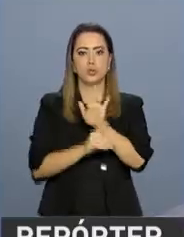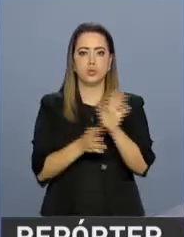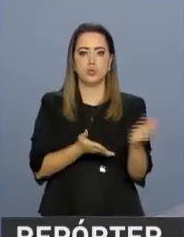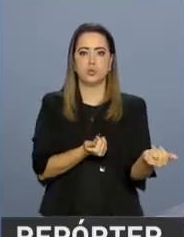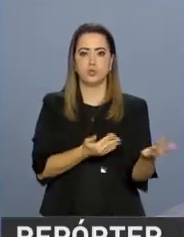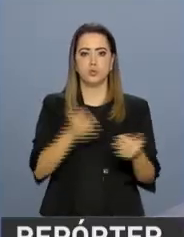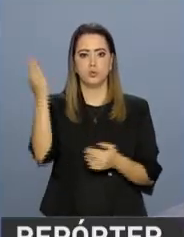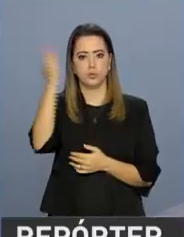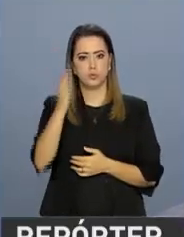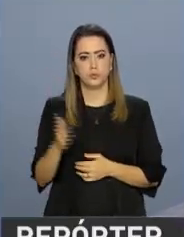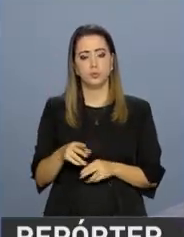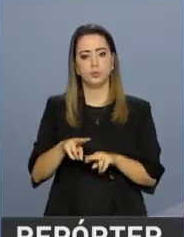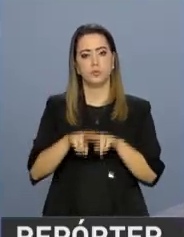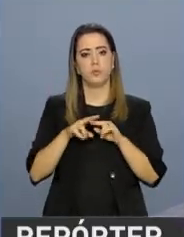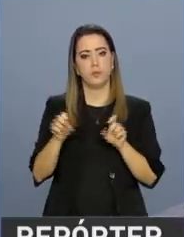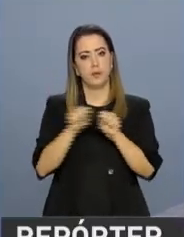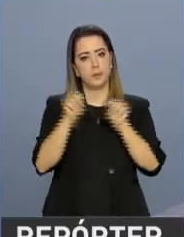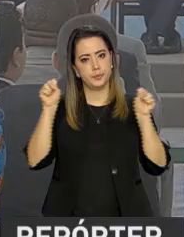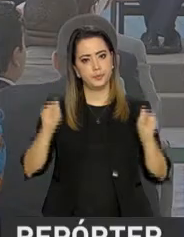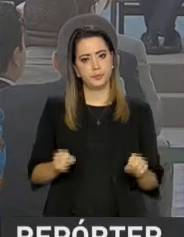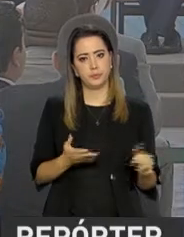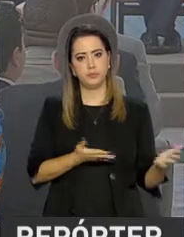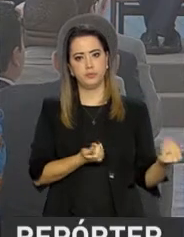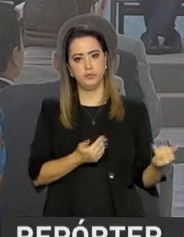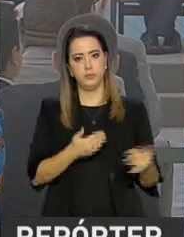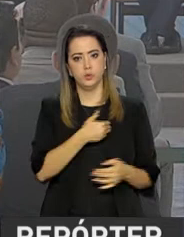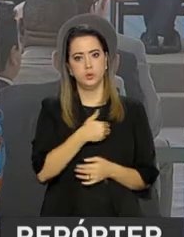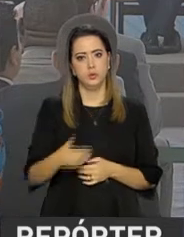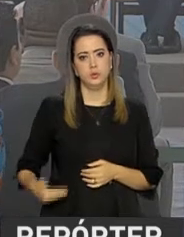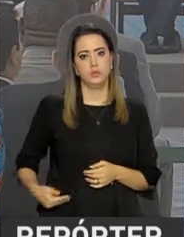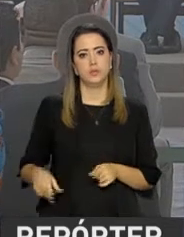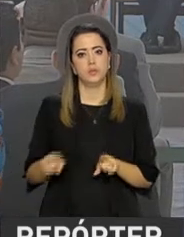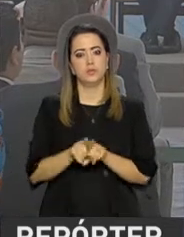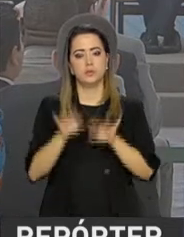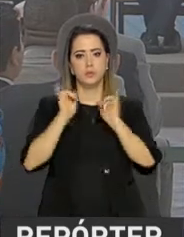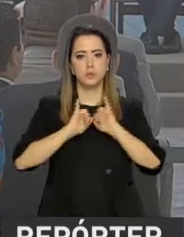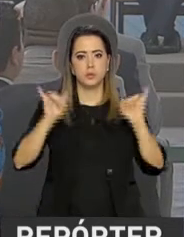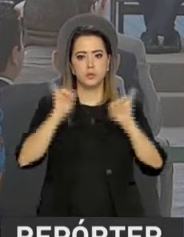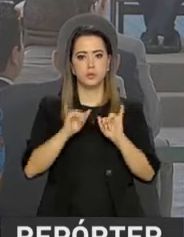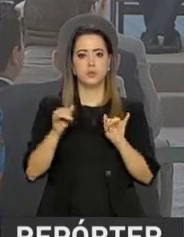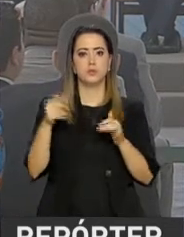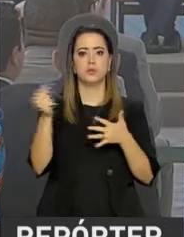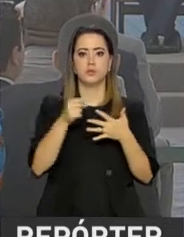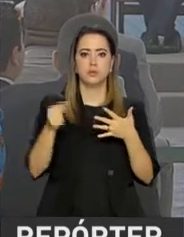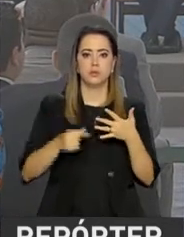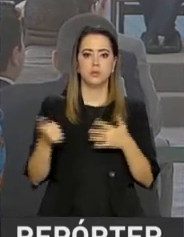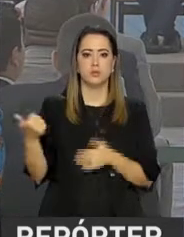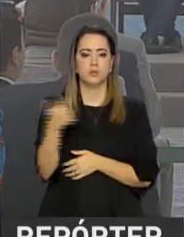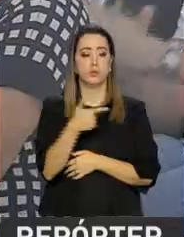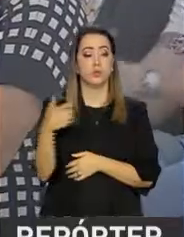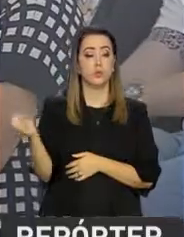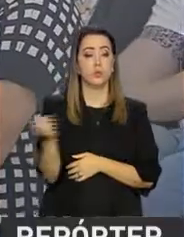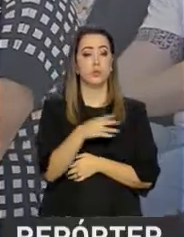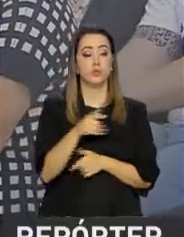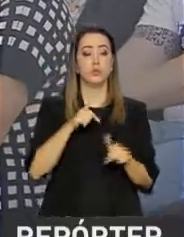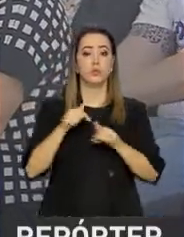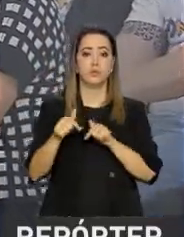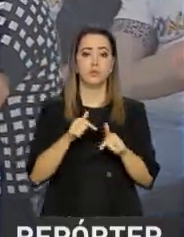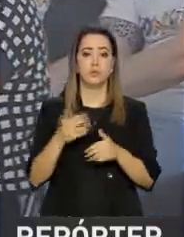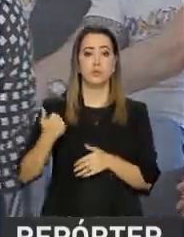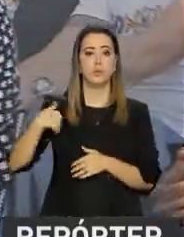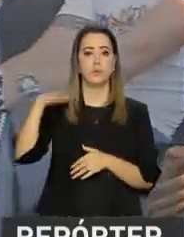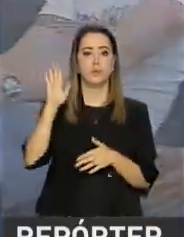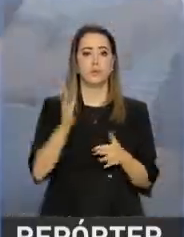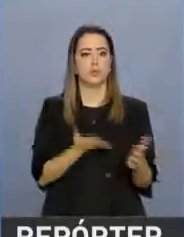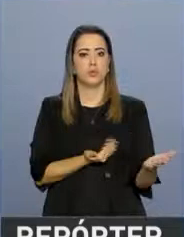além do sistema nacional da juventude o governo também anunciou um pacote de 12 novas ações para o programa mais